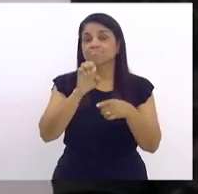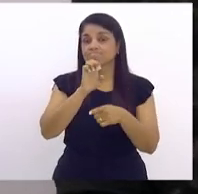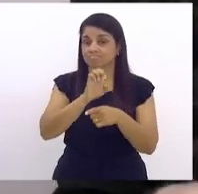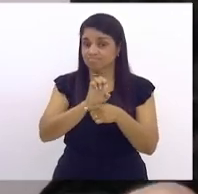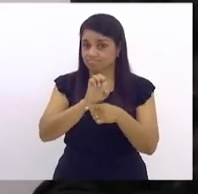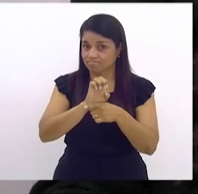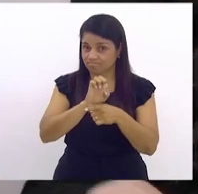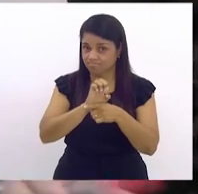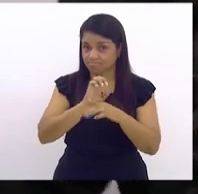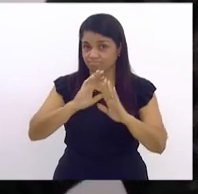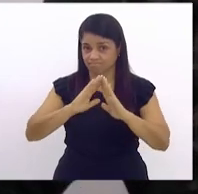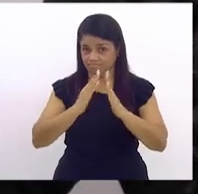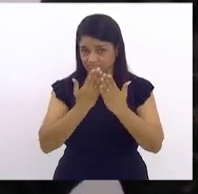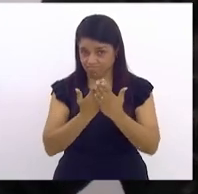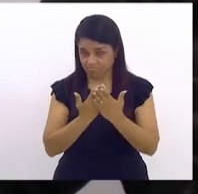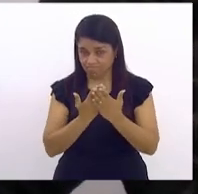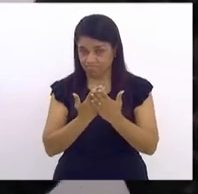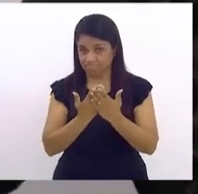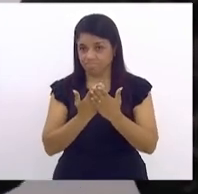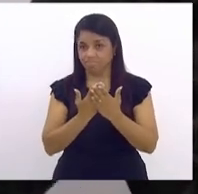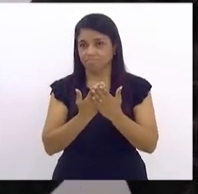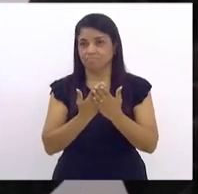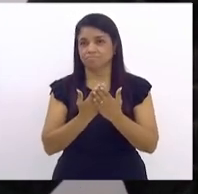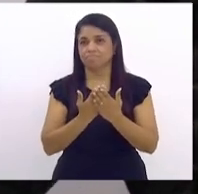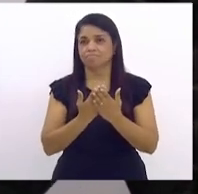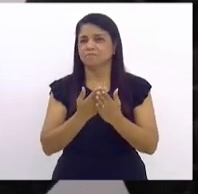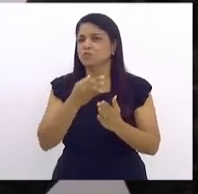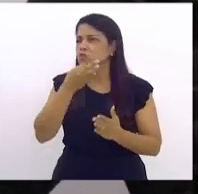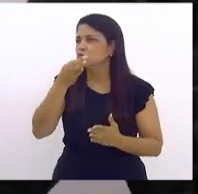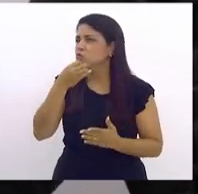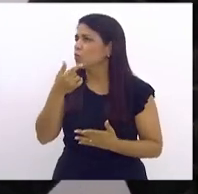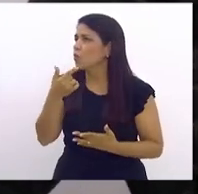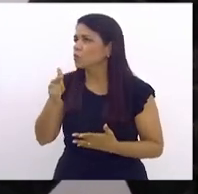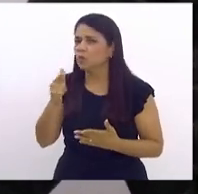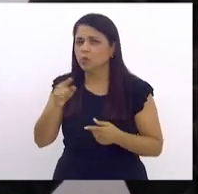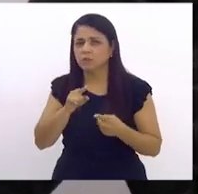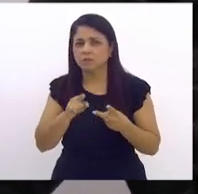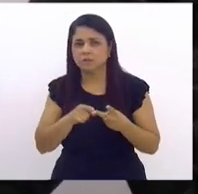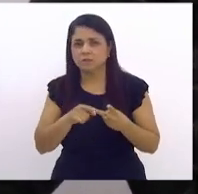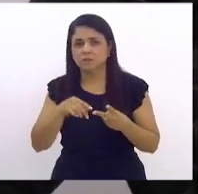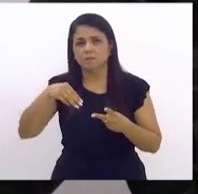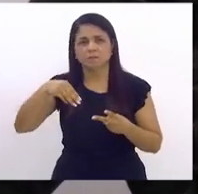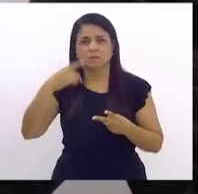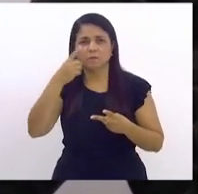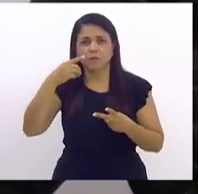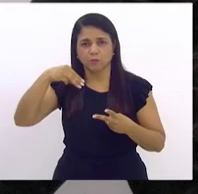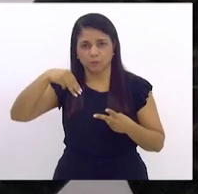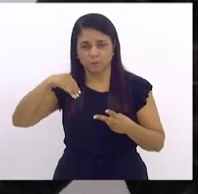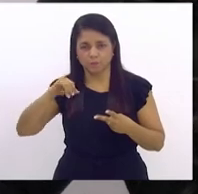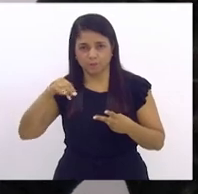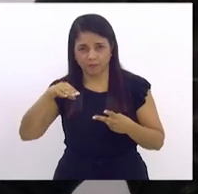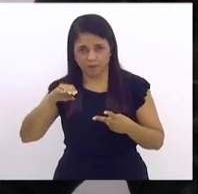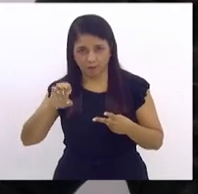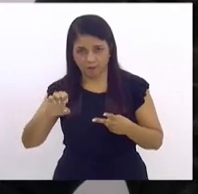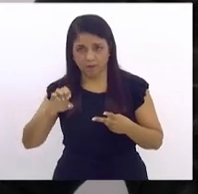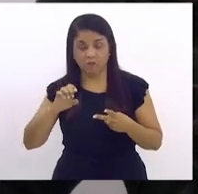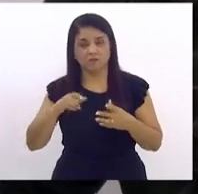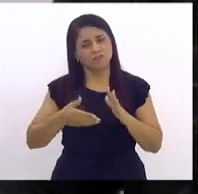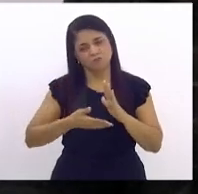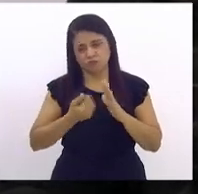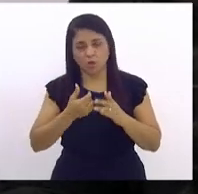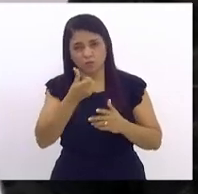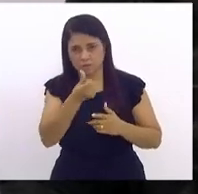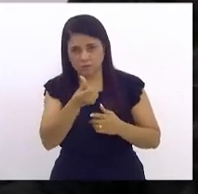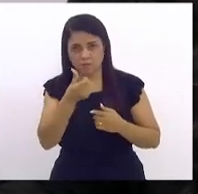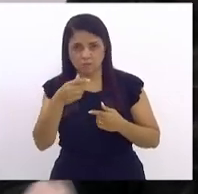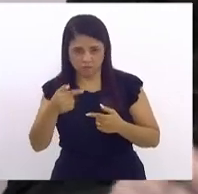estadual. E qual foi a outra sugestão, a segunda sugestão do deputado Mink? Tinha uma outra sugestão. Tirar o 6 e o 7. O 6 e o 7